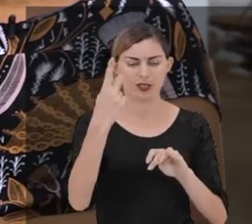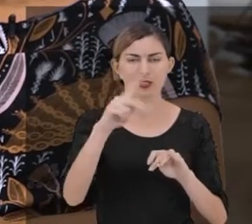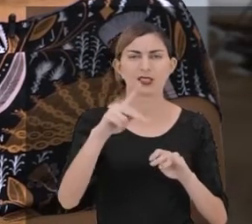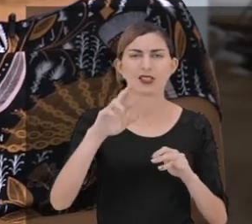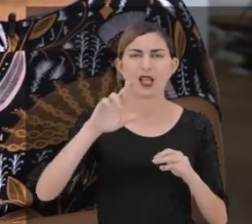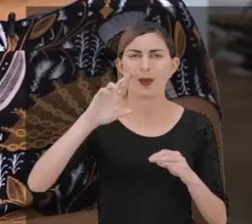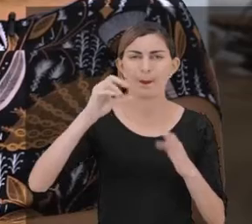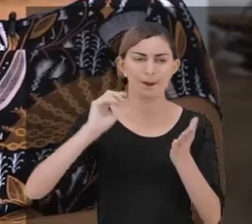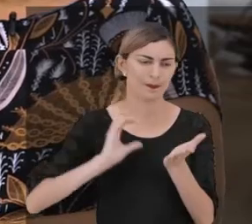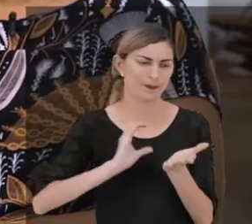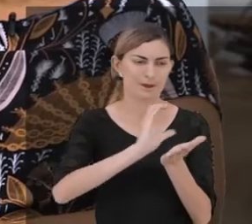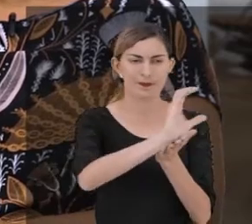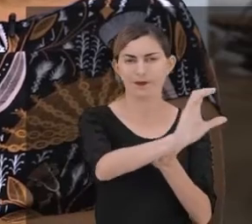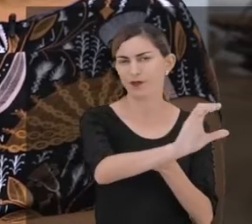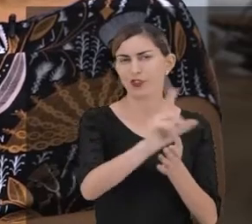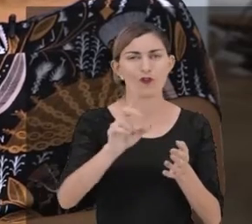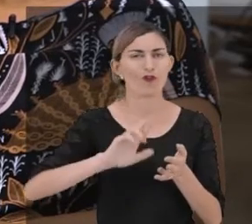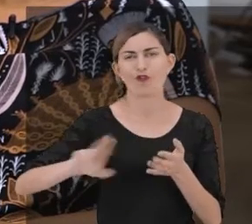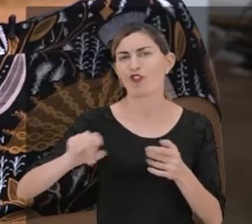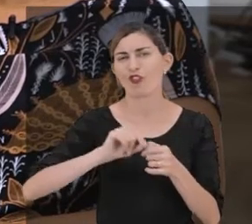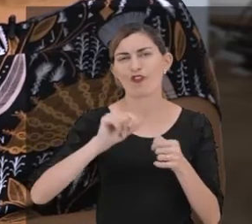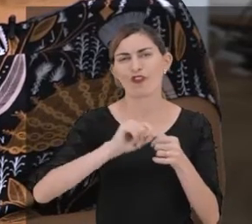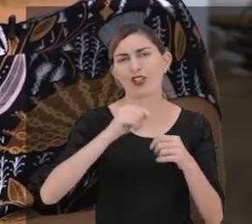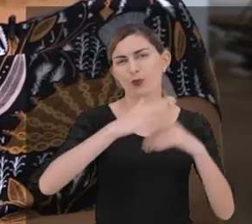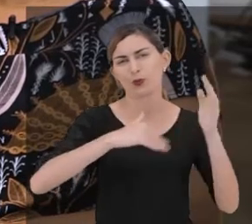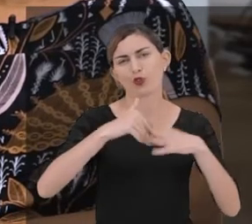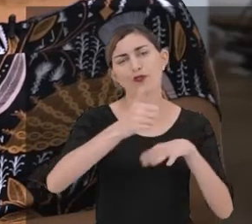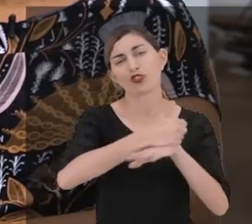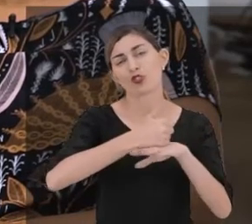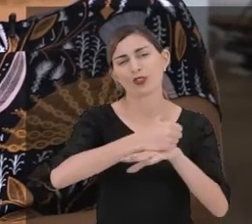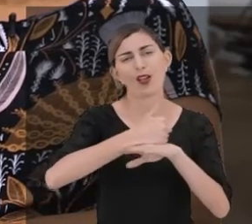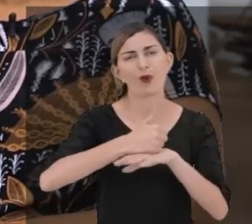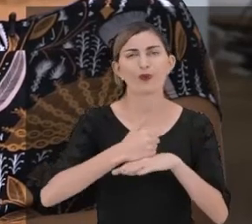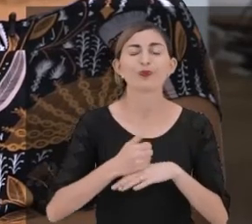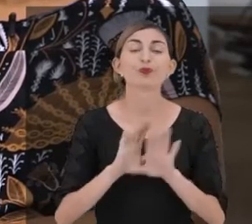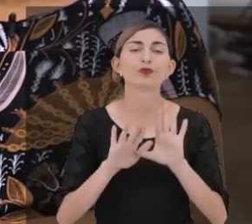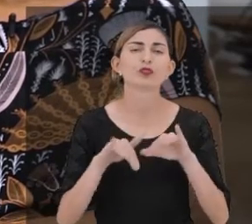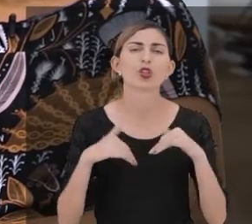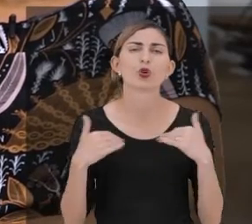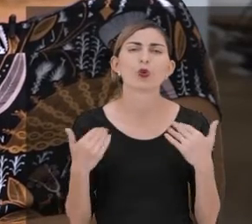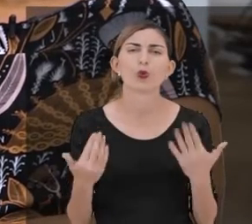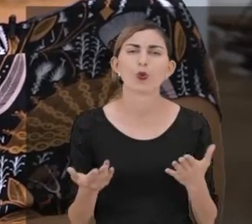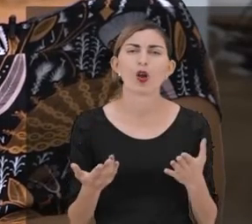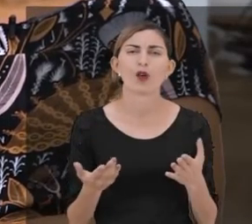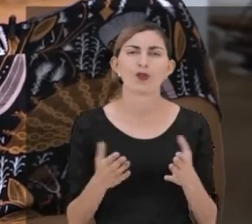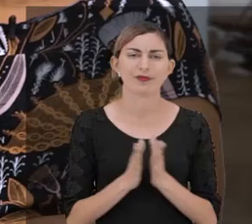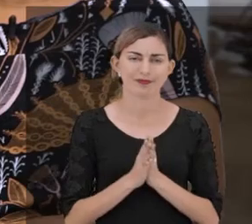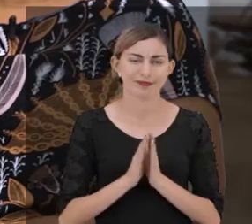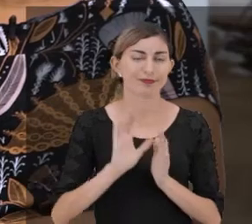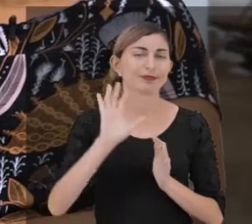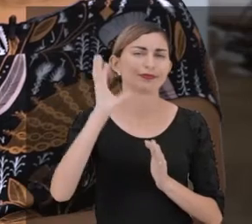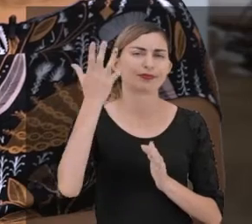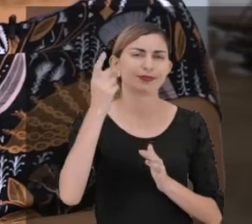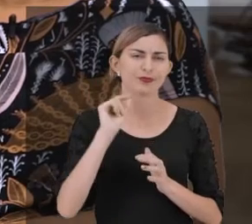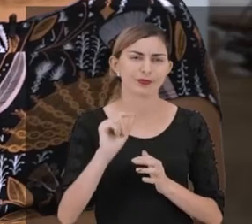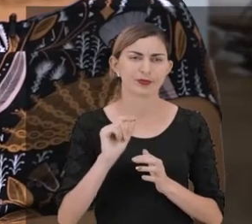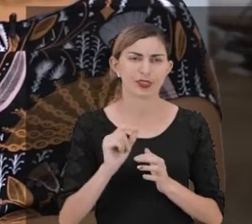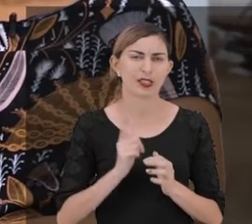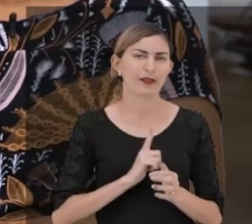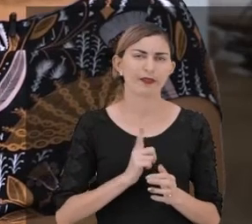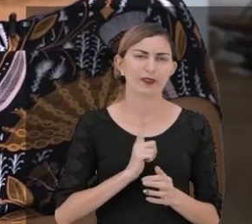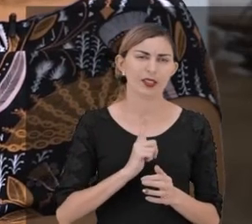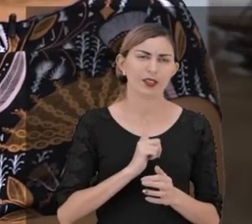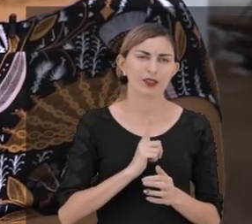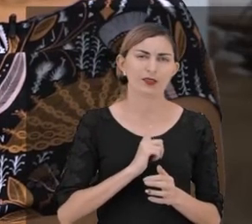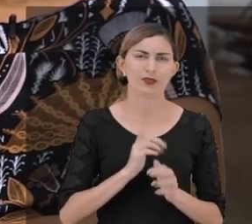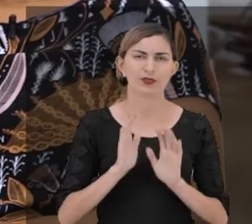esse repasse não foi feito aos profissionais. Qual é a decorrência disso?